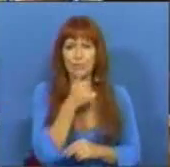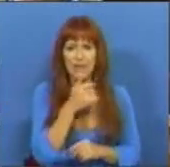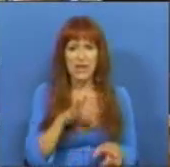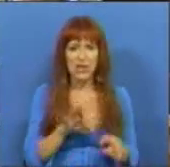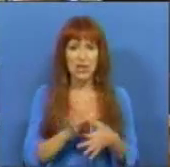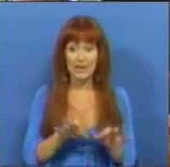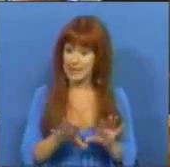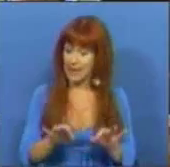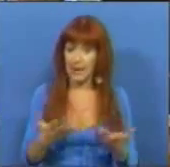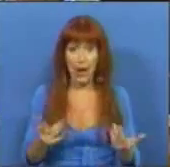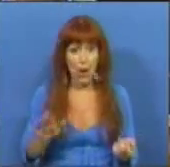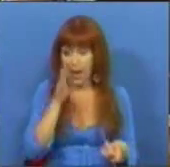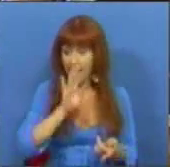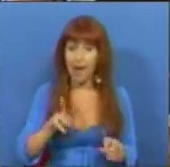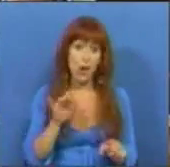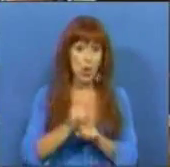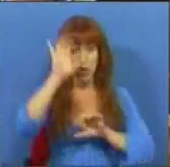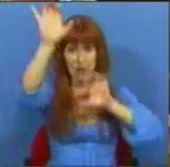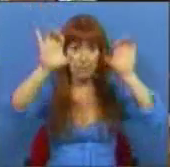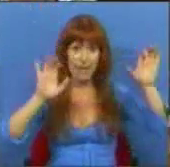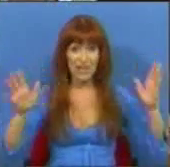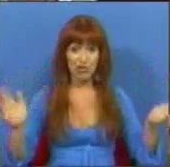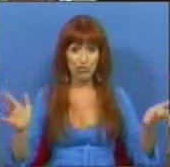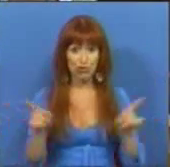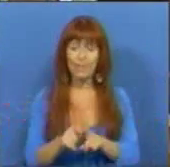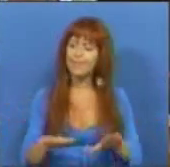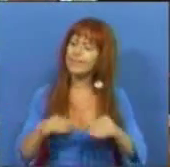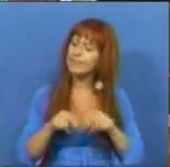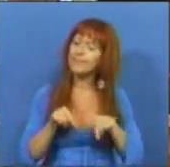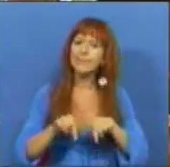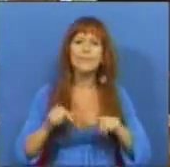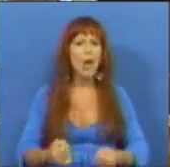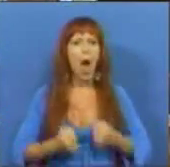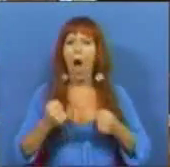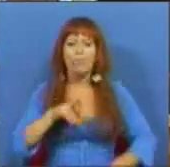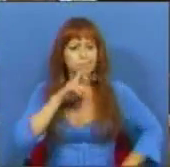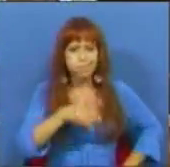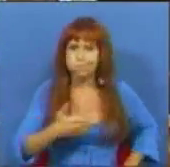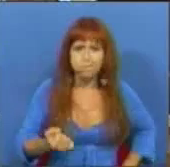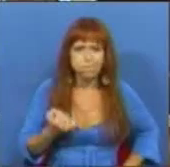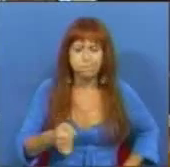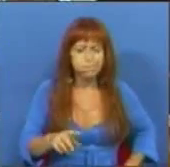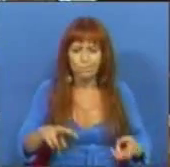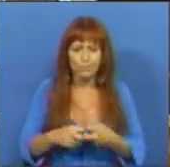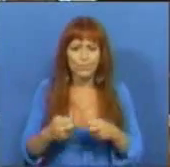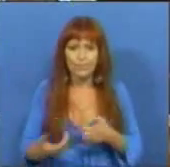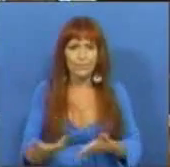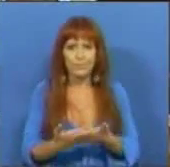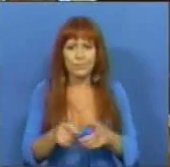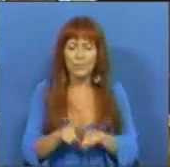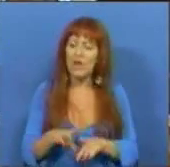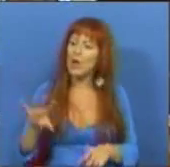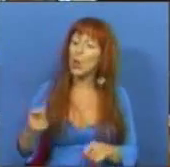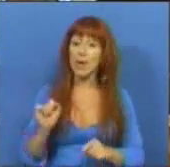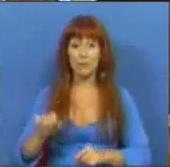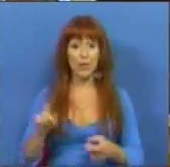medidas, como aquelas que são aplicadas noutros países, e aceitar que é incapaz de responder a estes problemas económicos, e